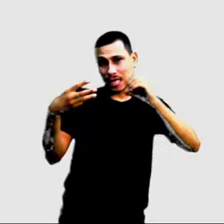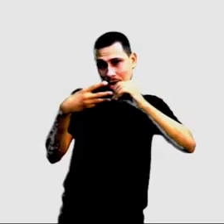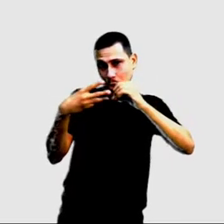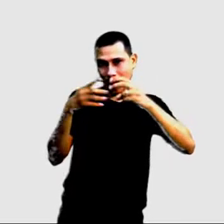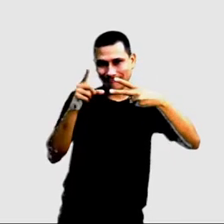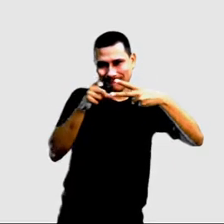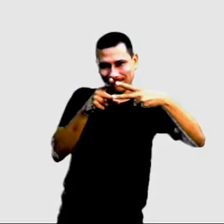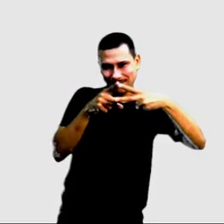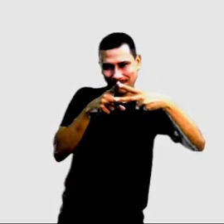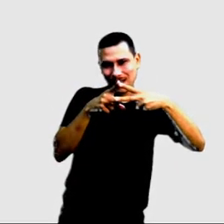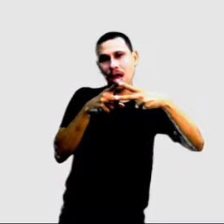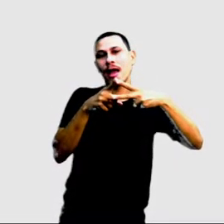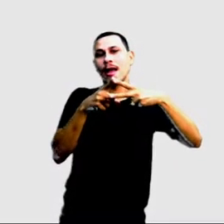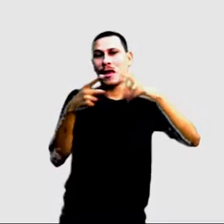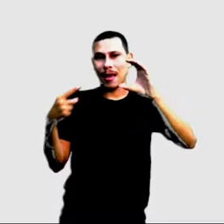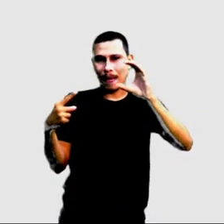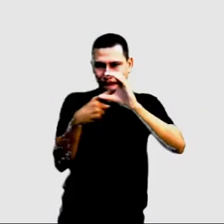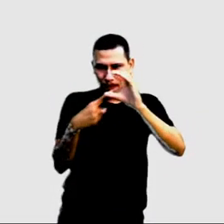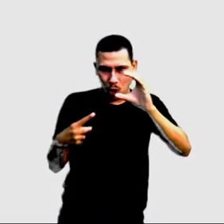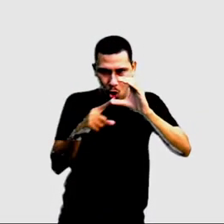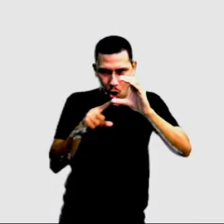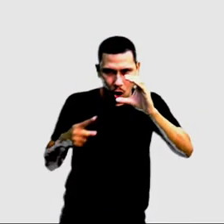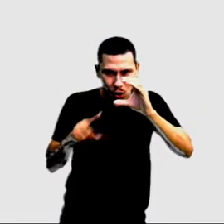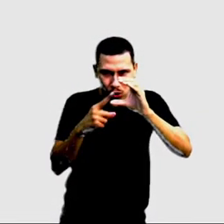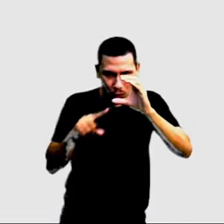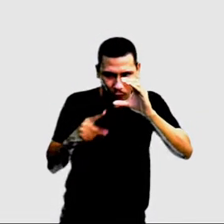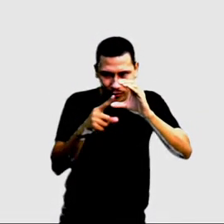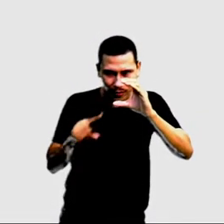veja só, é o primeiro exemplo que a gente tinha.